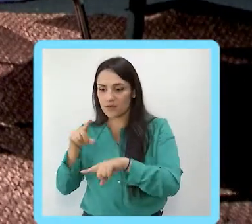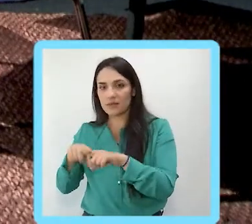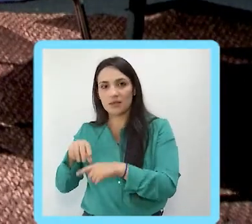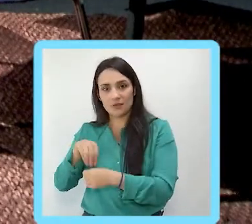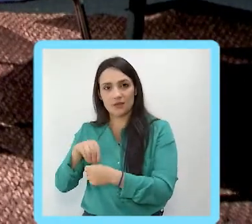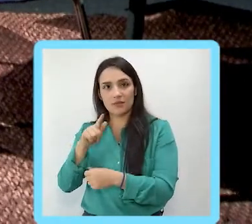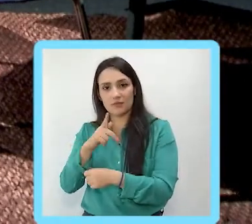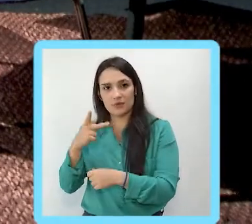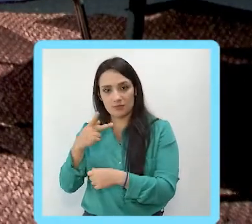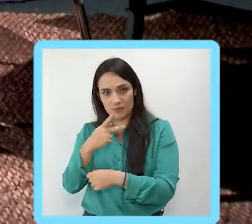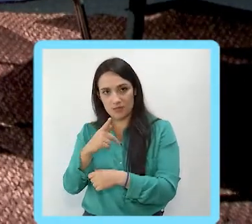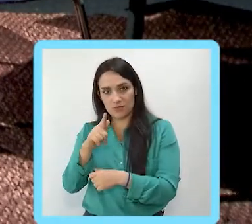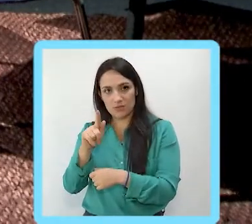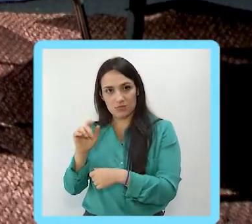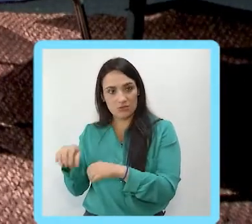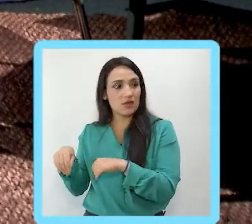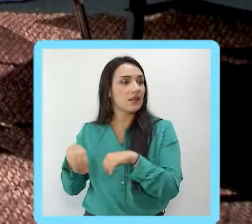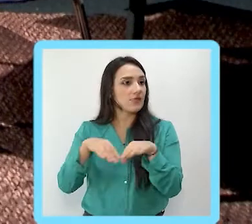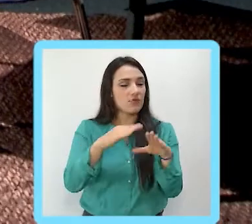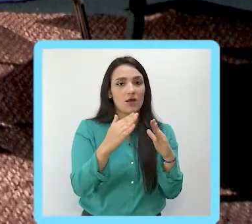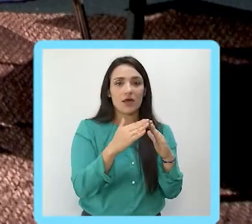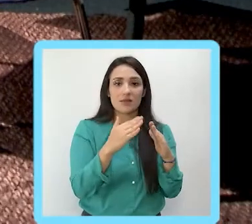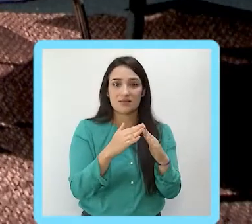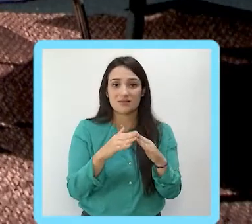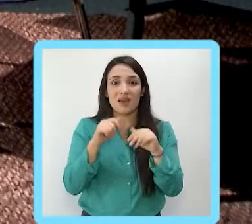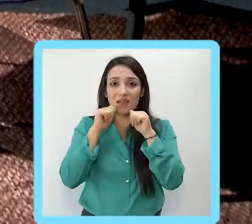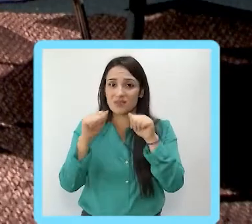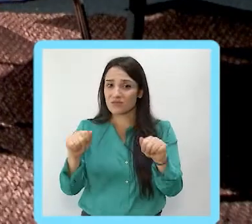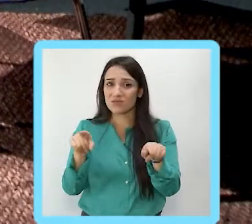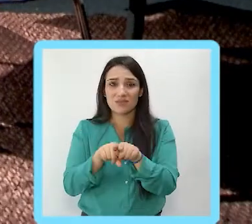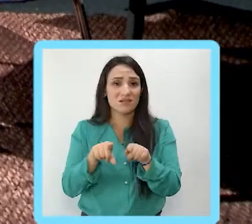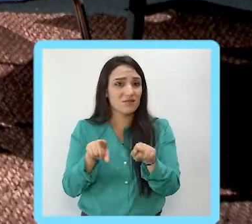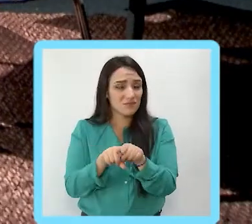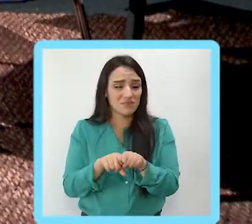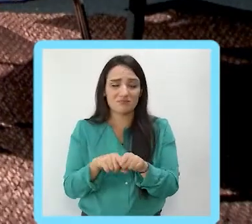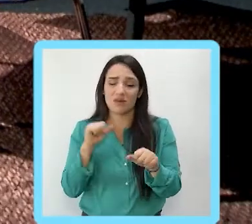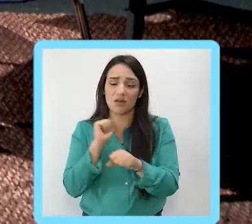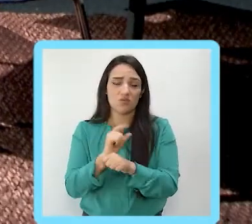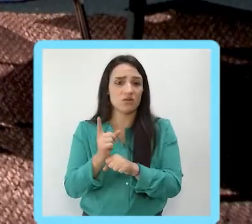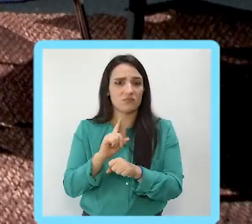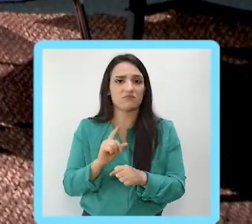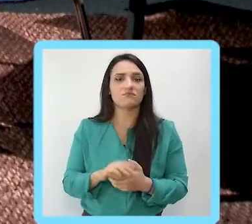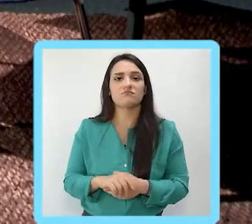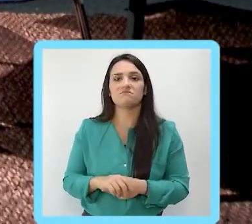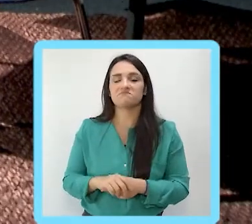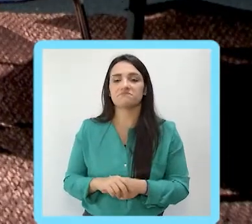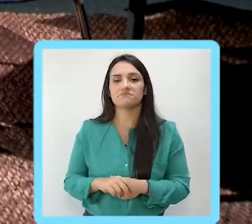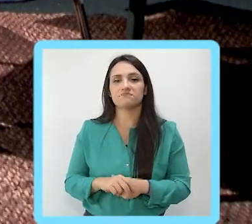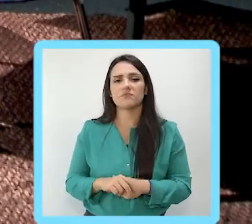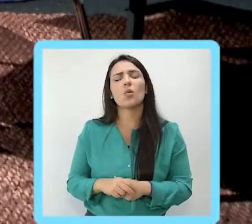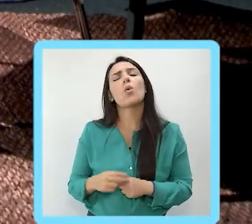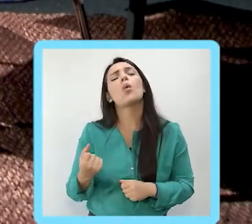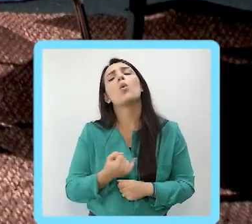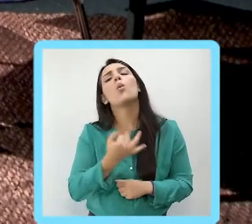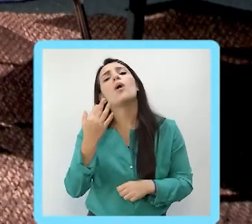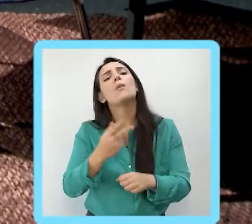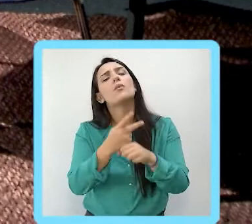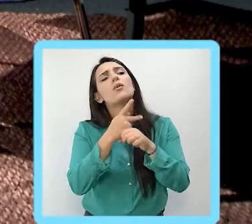disponibilização, assessores a mesma coisa. Então, a PGE ela não parou um dia sequer. São quantos procuradores, doutora Fabíola? Nós